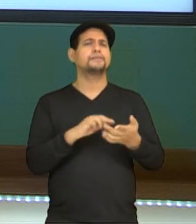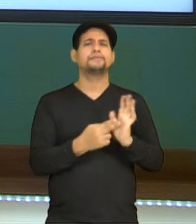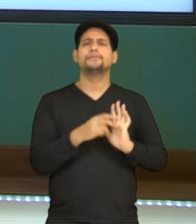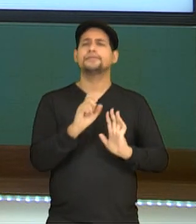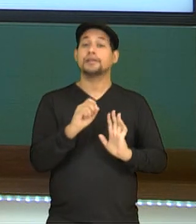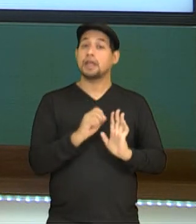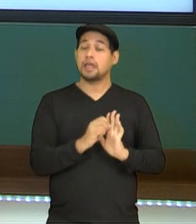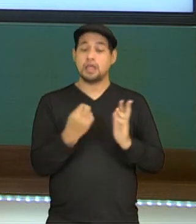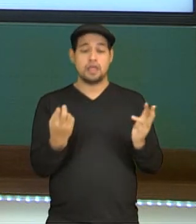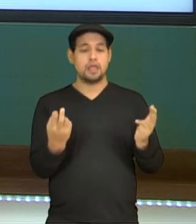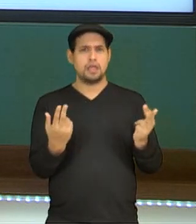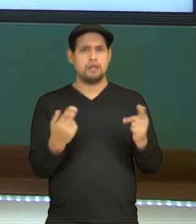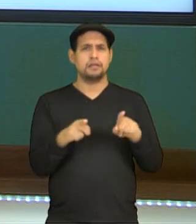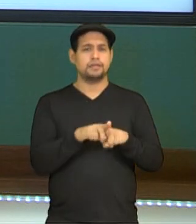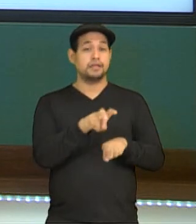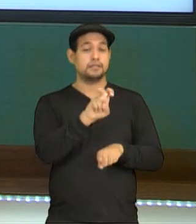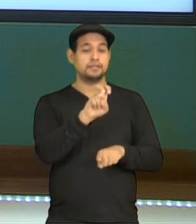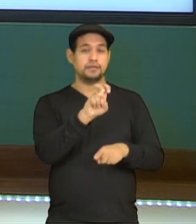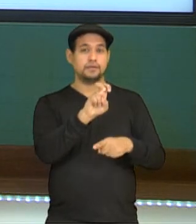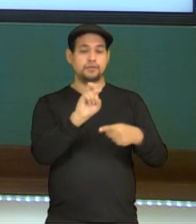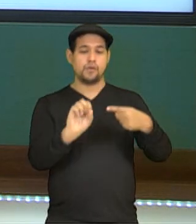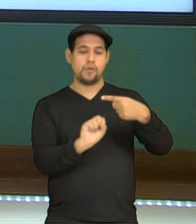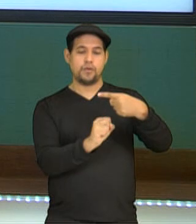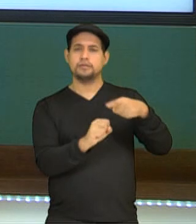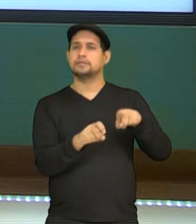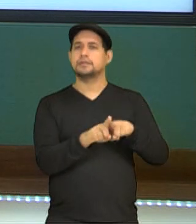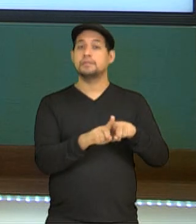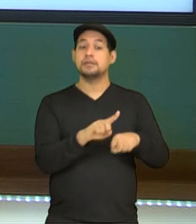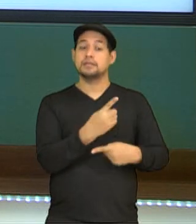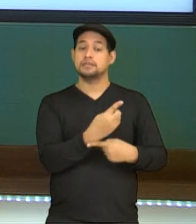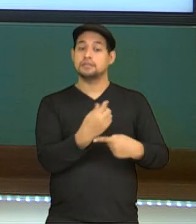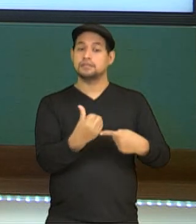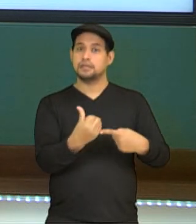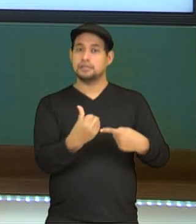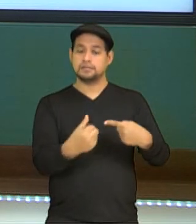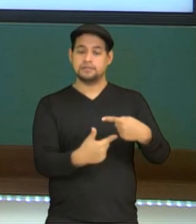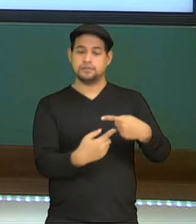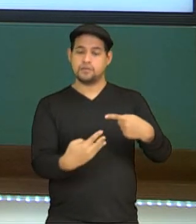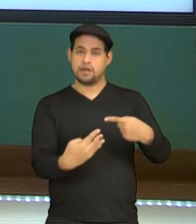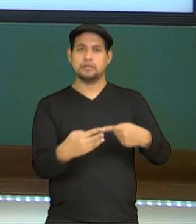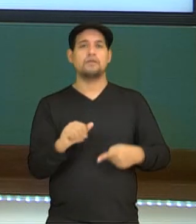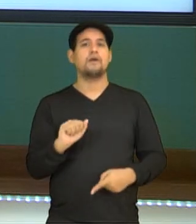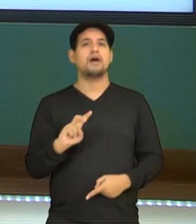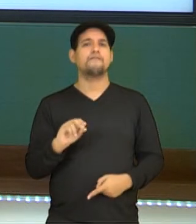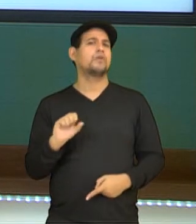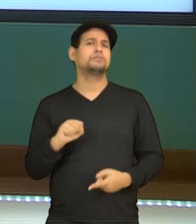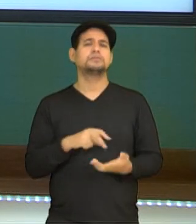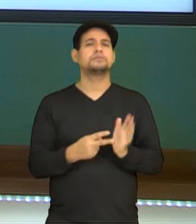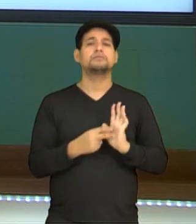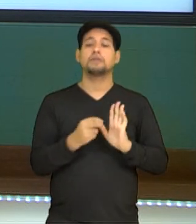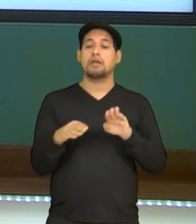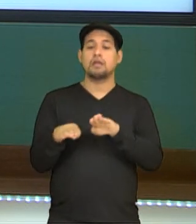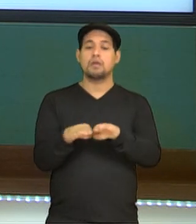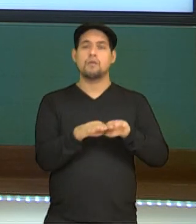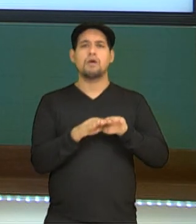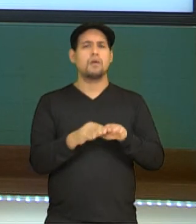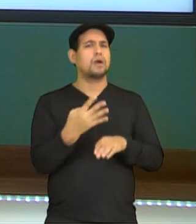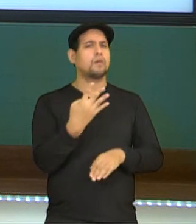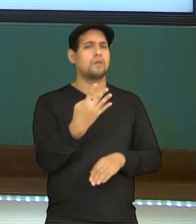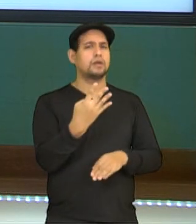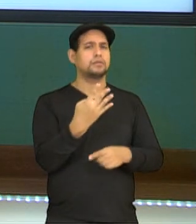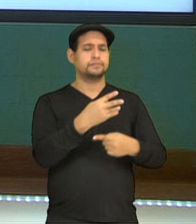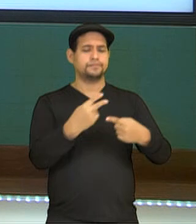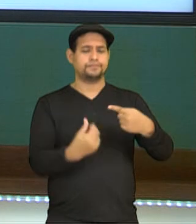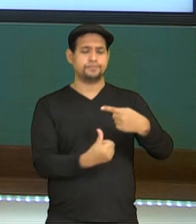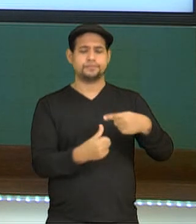fração equivalente a 5 sobre 8. E 16 sobre 24 avos é uma fração equivalente a 4 sobre